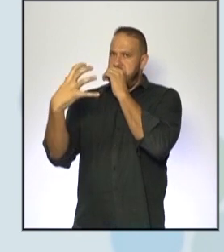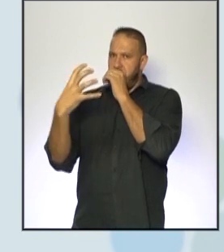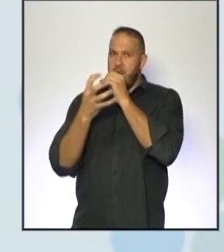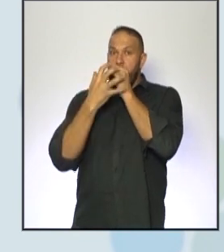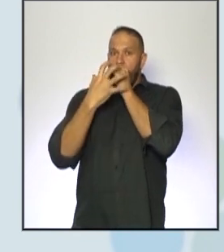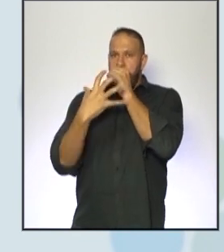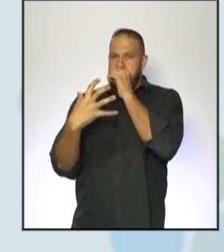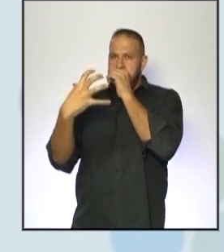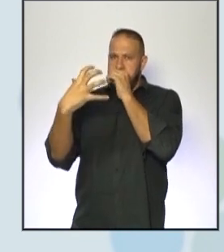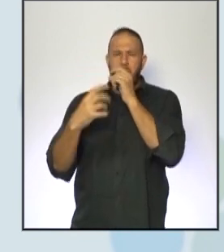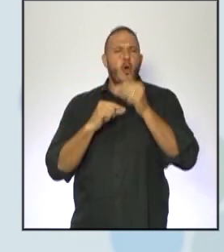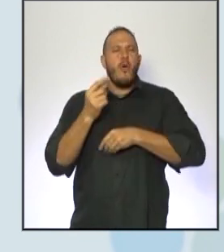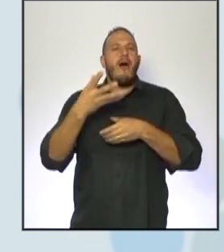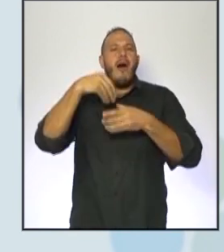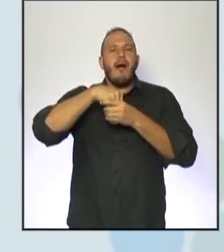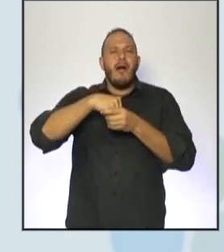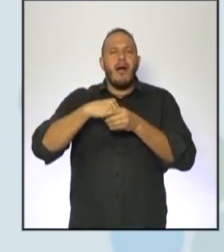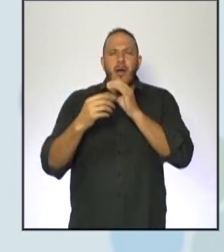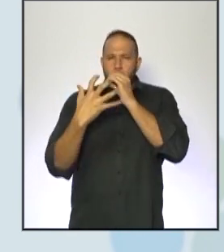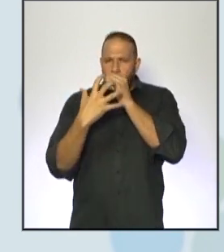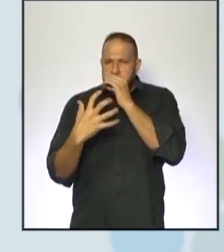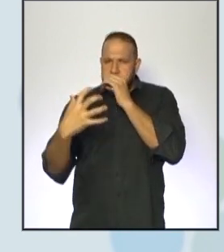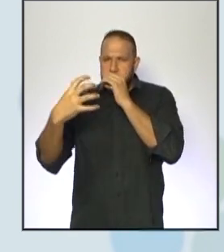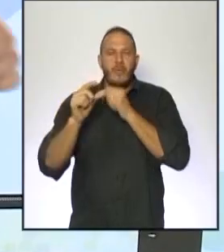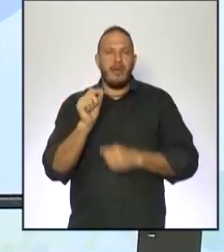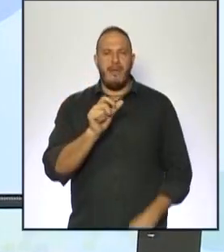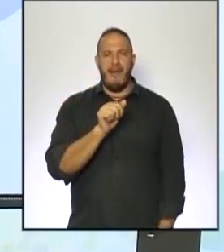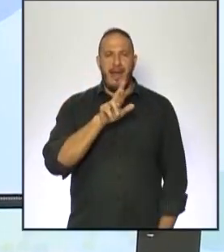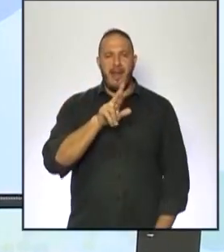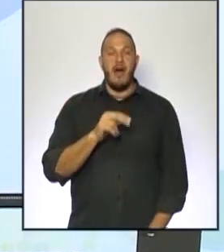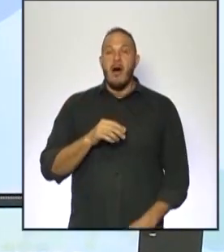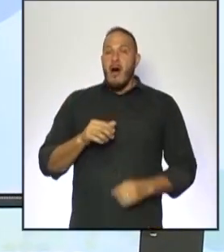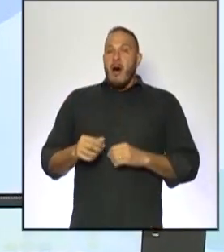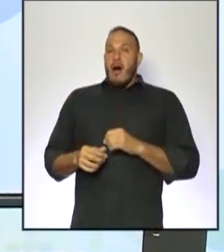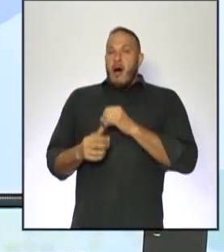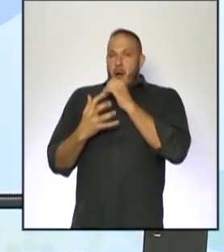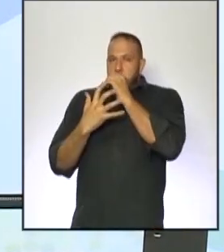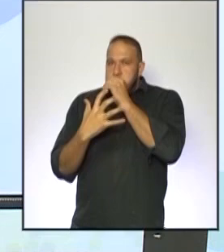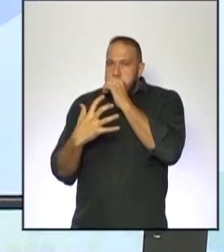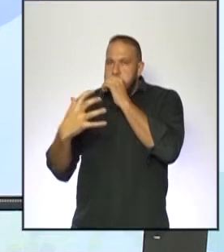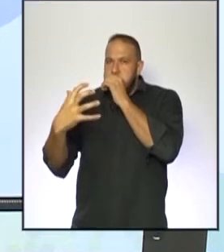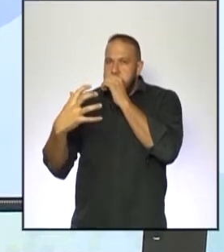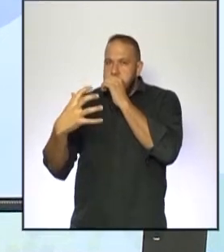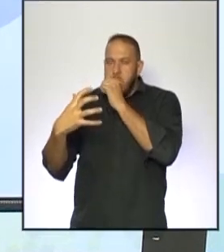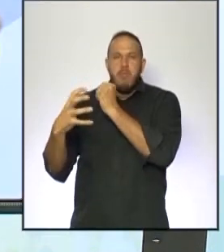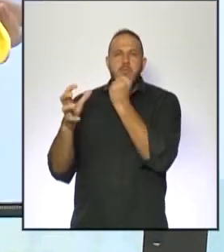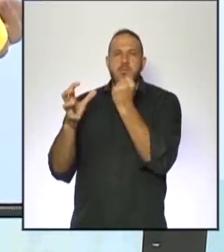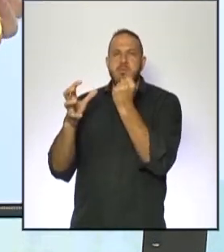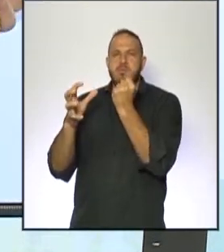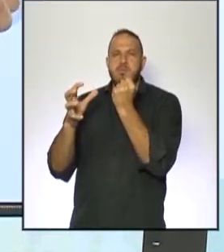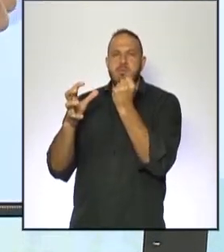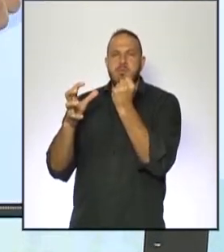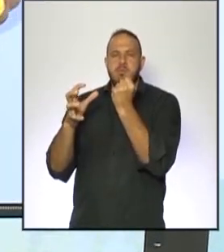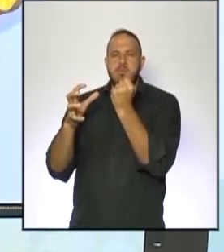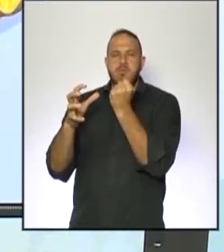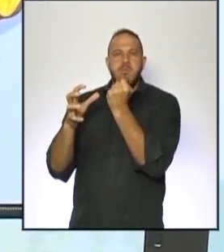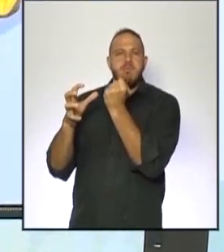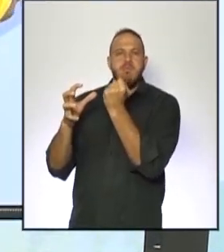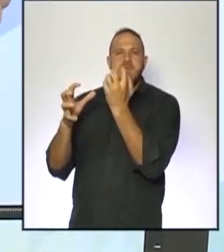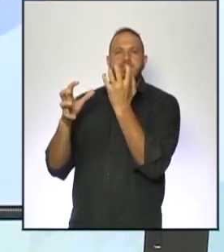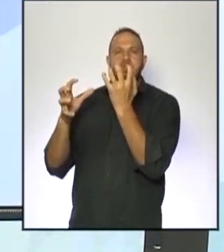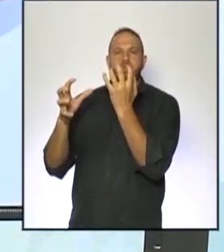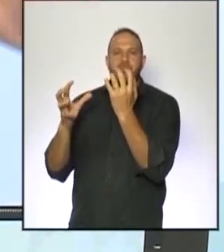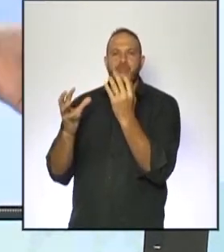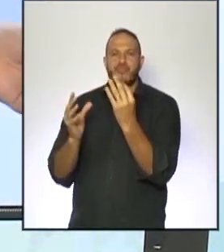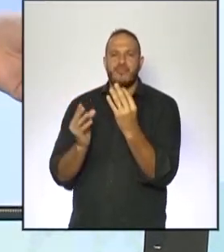O que tem dentro dessa bexiga? O ar. Se a gente soltar esse ar, o que ocorre? Vai